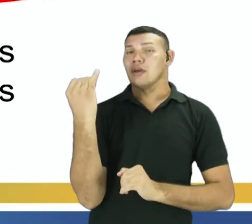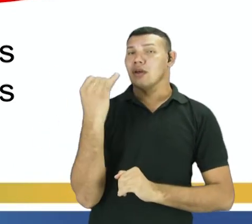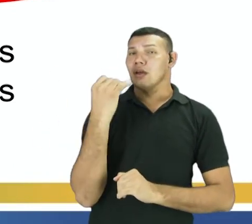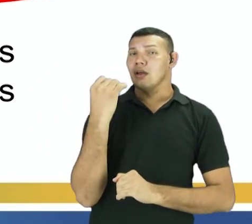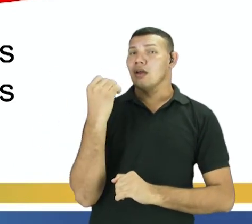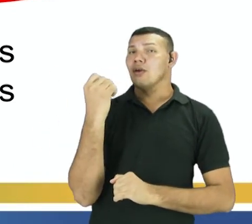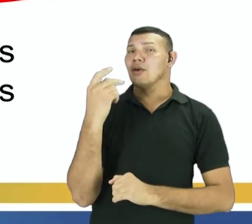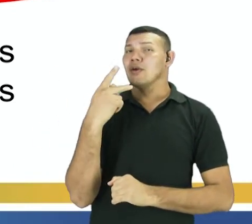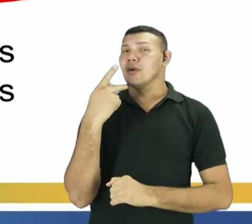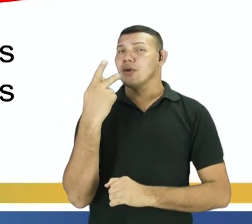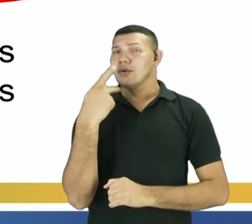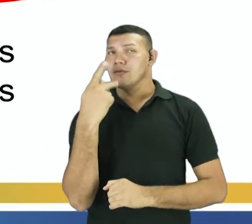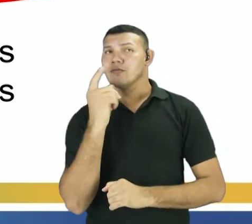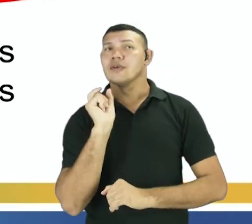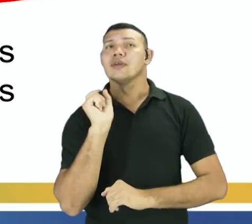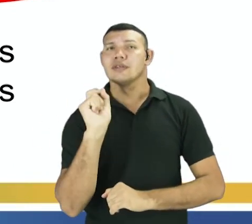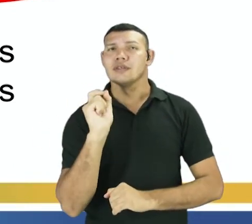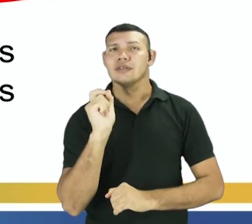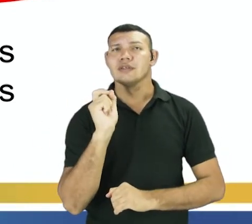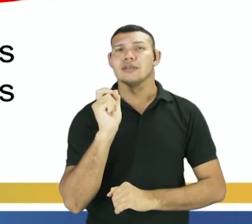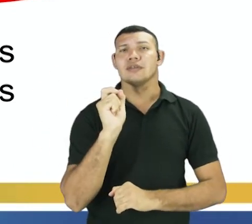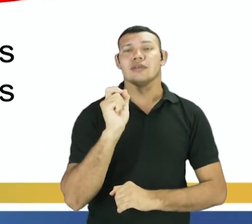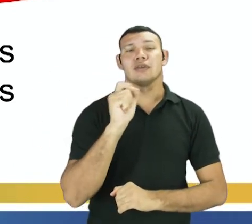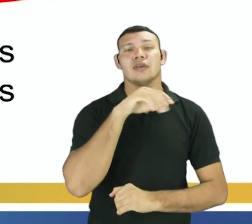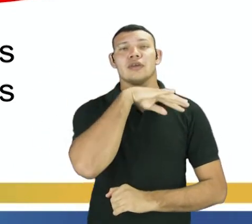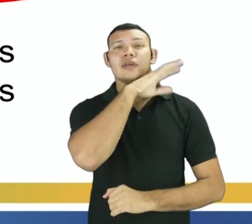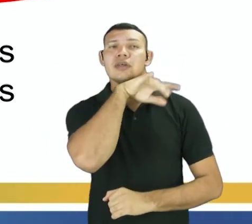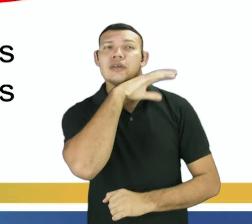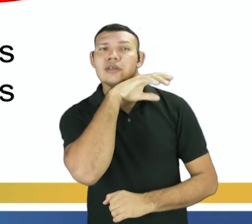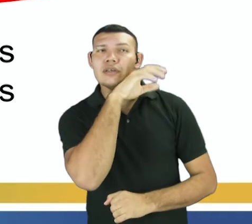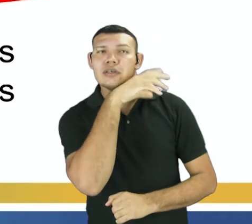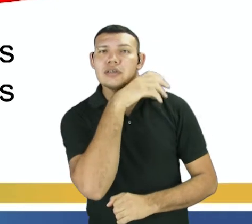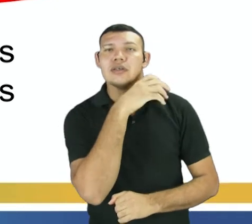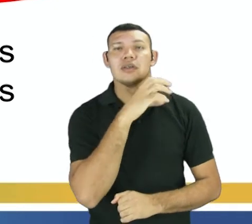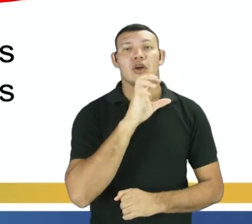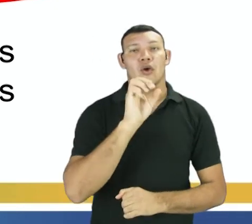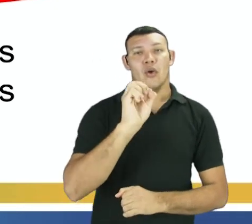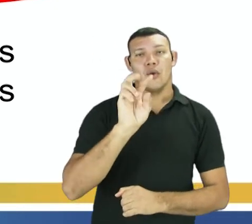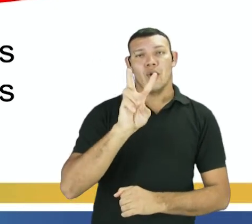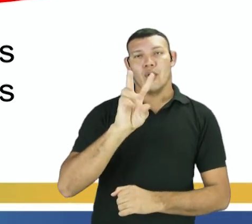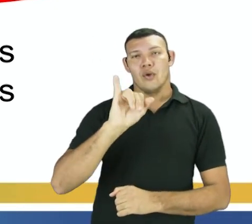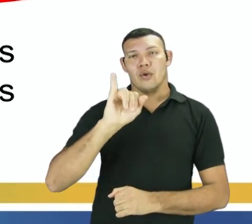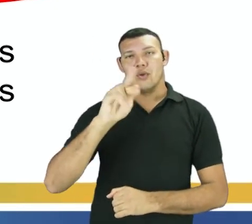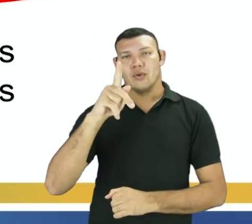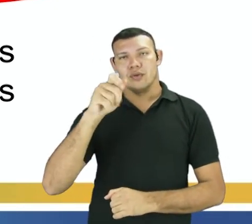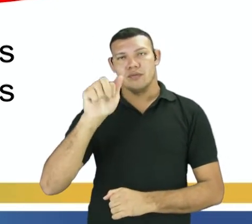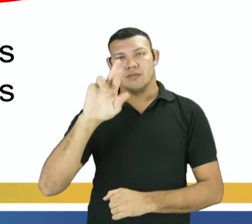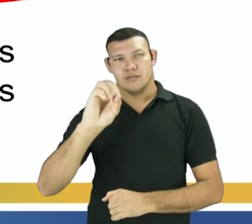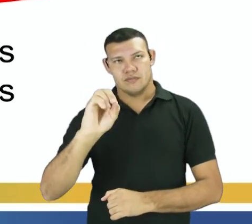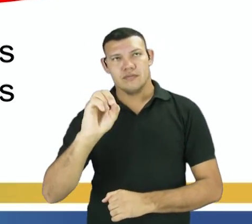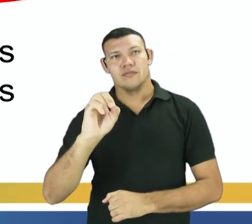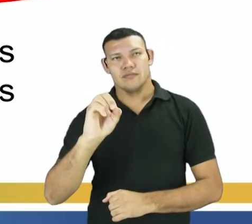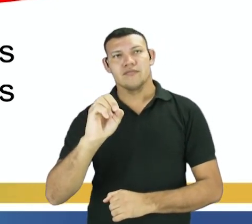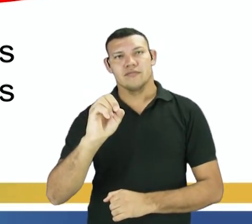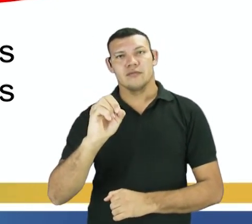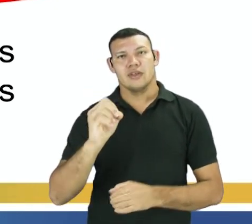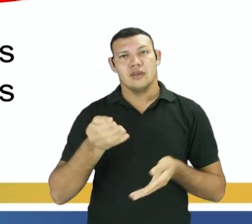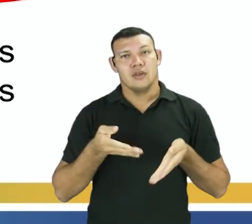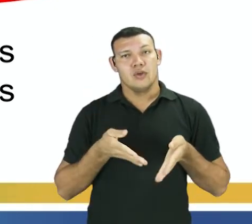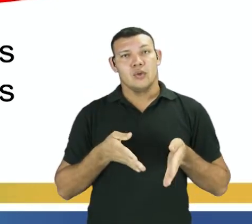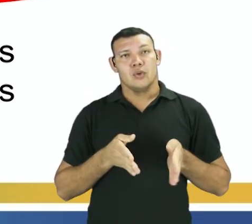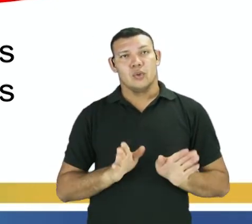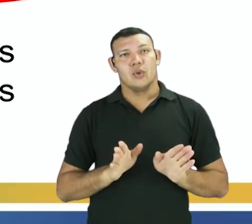dizer que todos os animais ovíparos nascem de um huevo. ¿Está bem? Notaram?